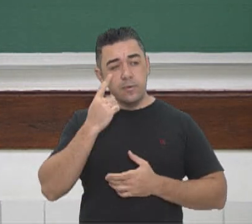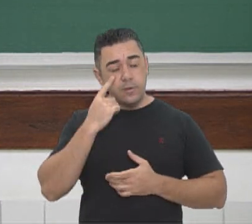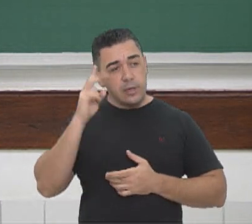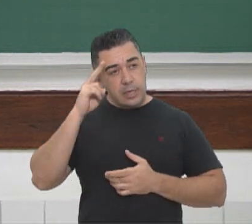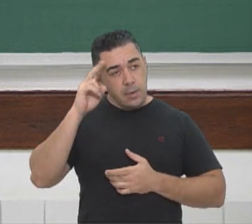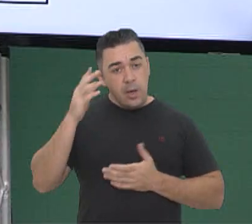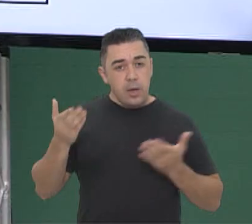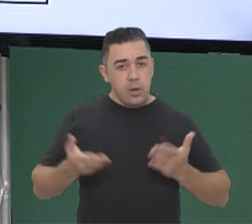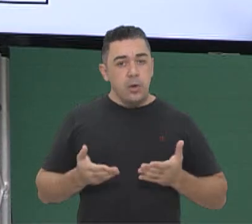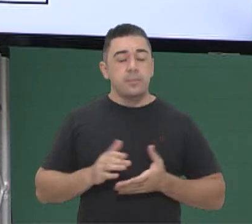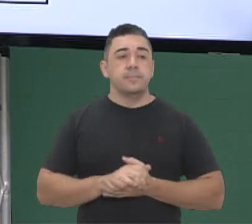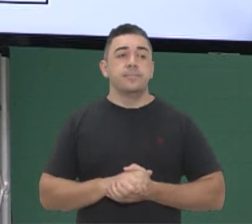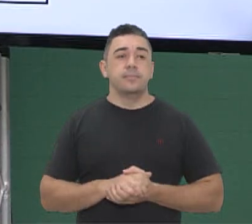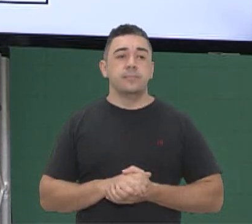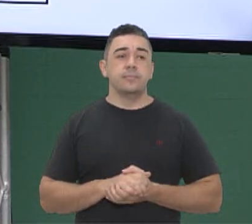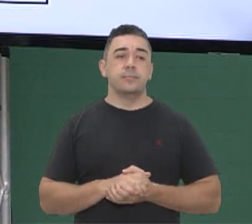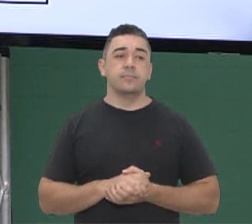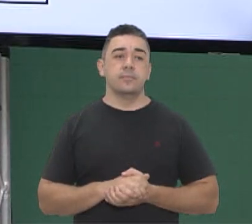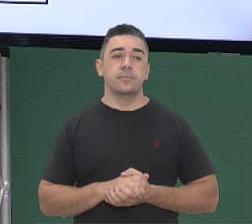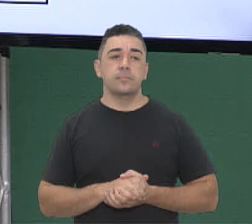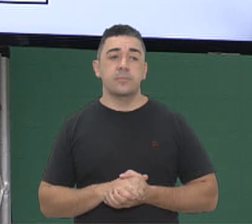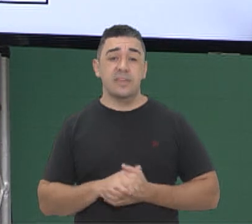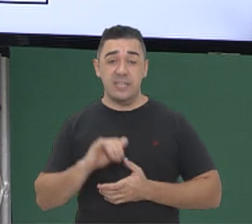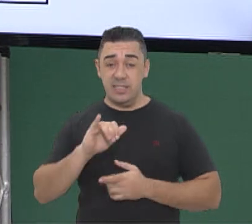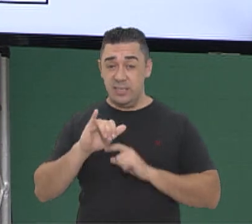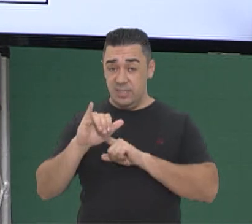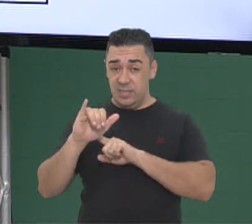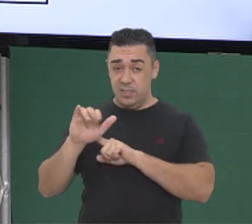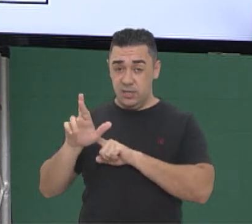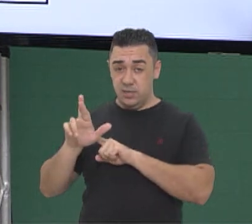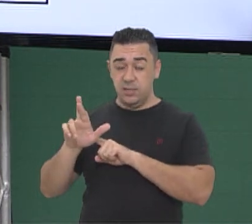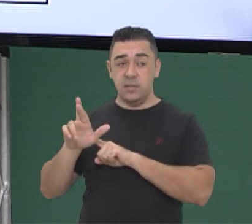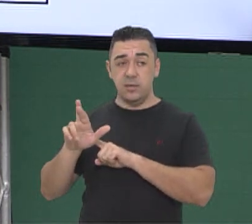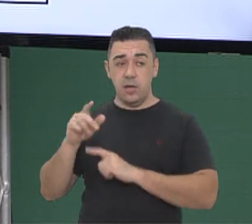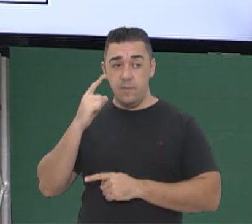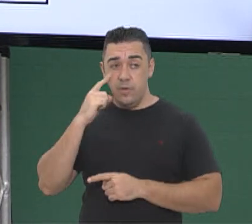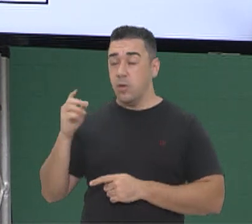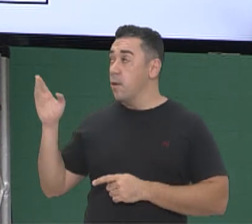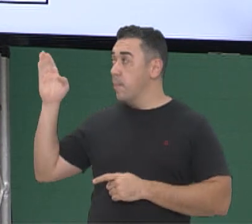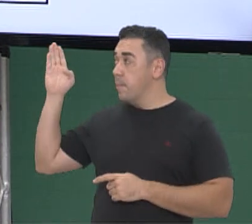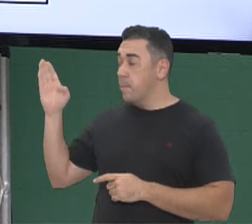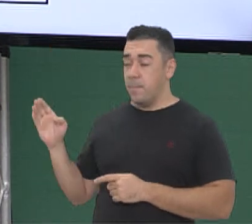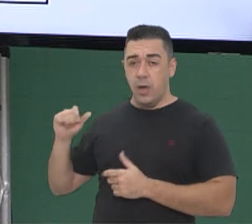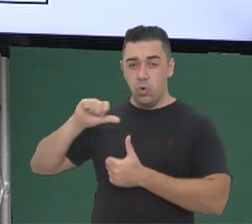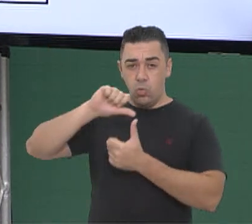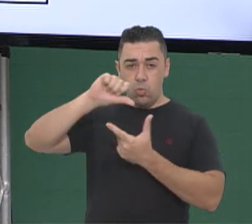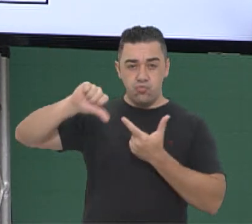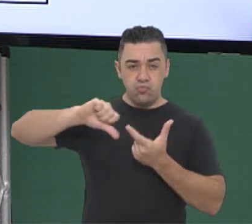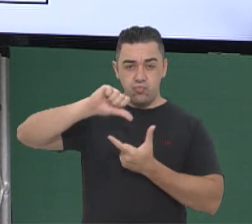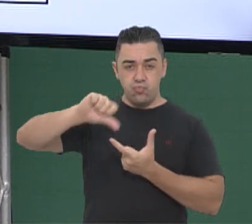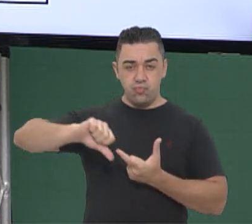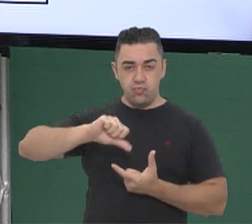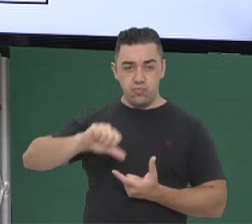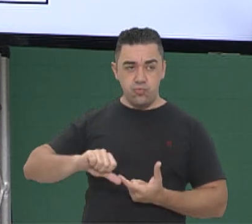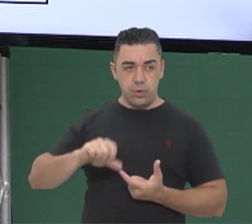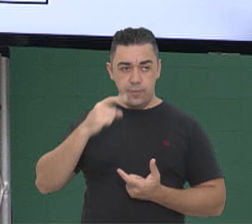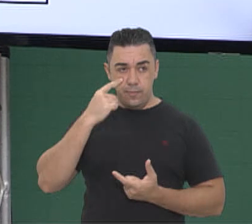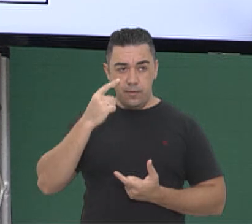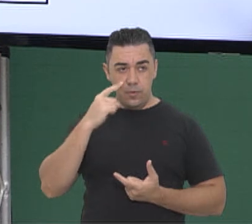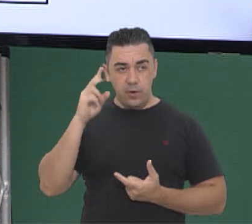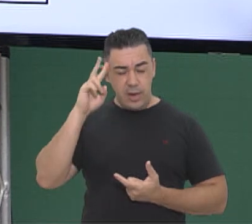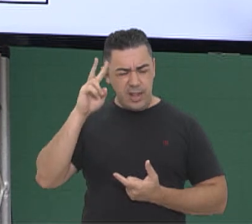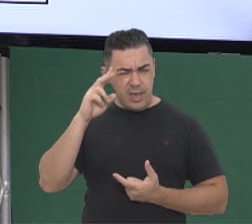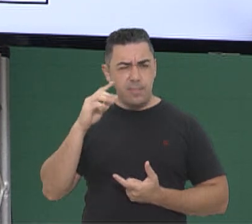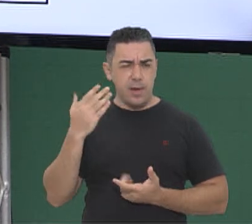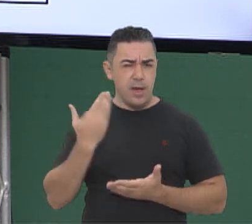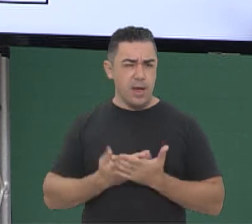relembrá-lo aqui, certo? O verbo ir, portanto, aqui está conjugado no presente do indicativo. Lembra que nós trabalhamos na